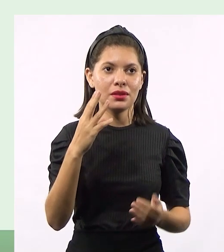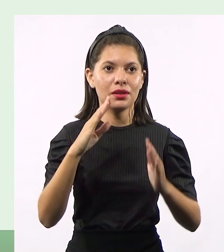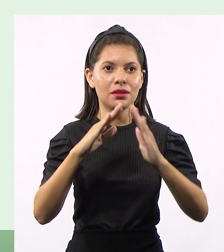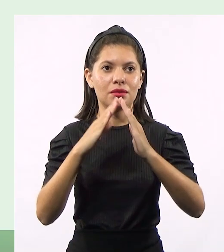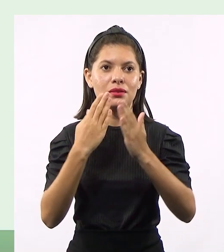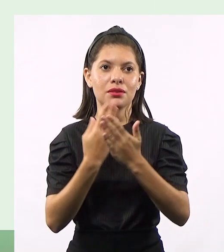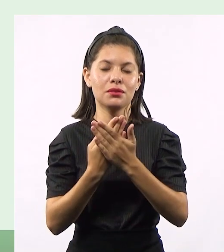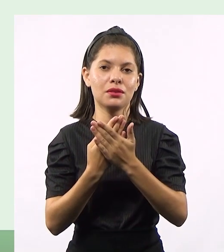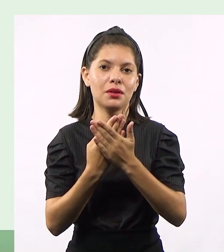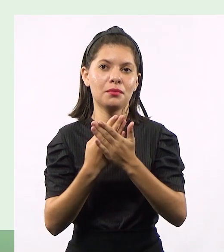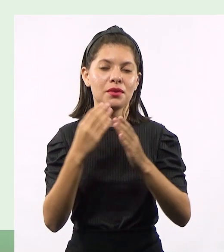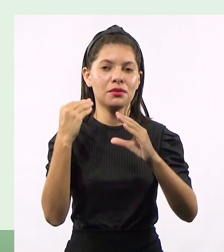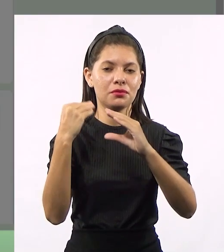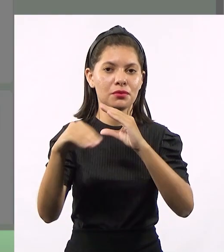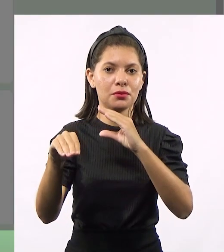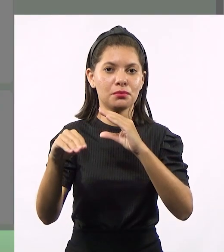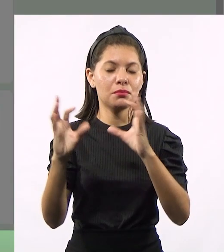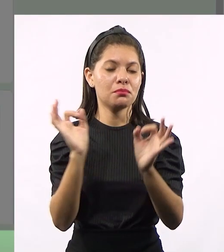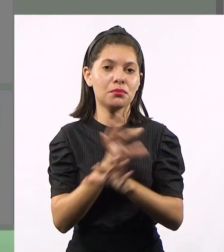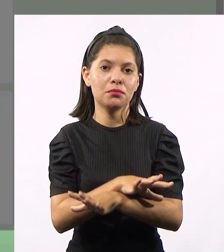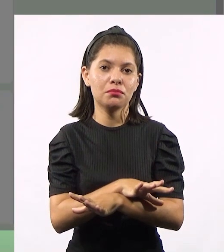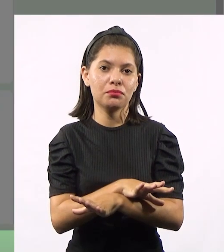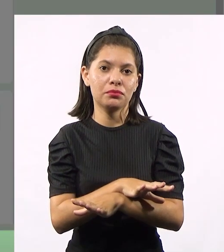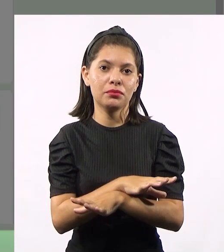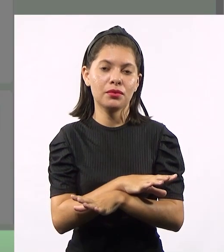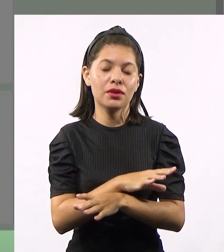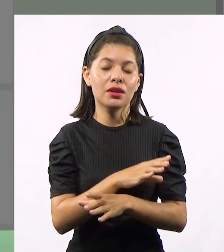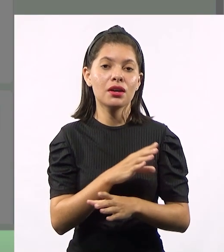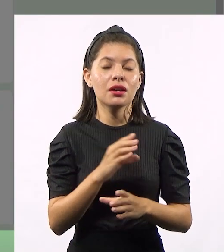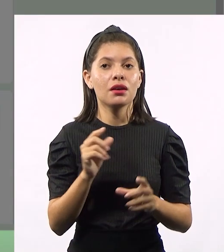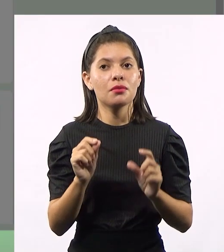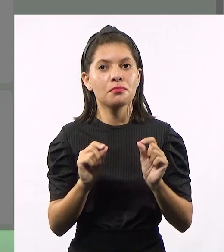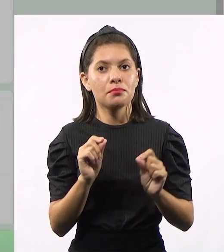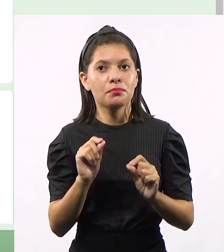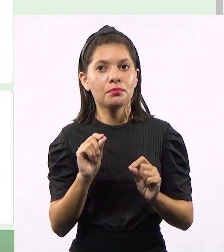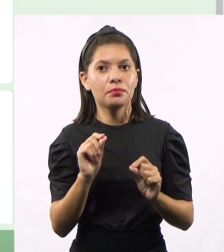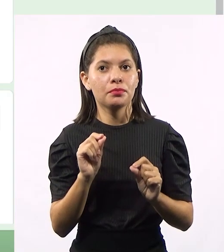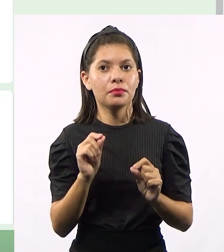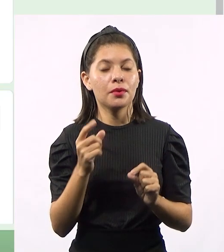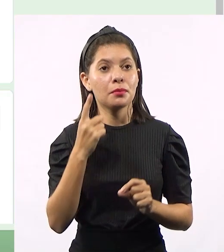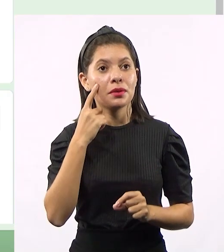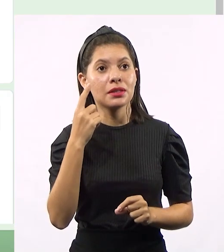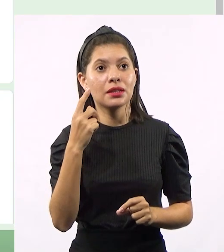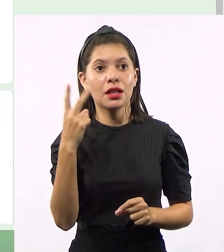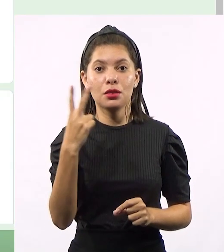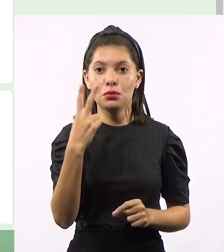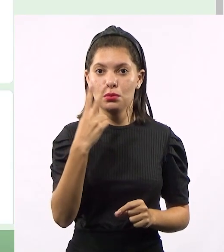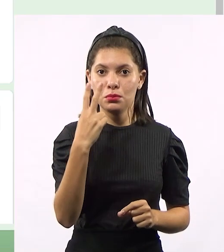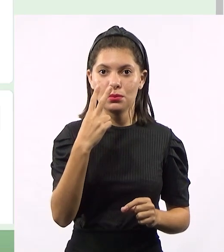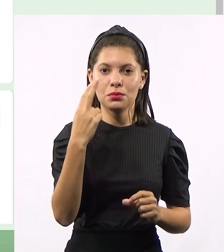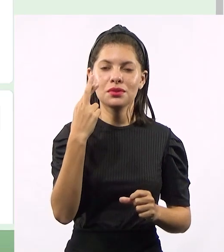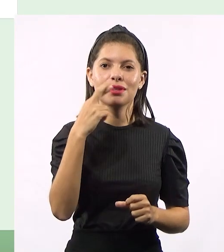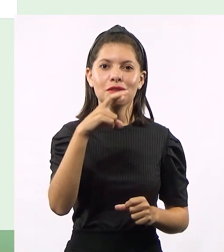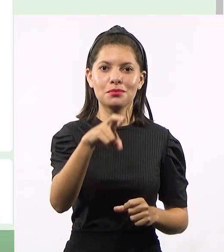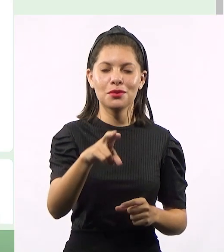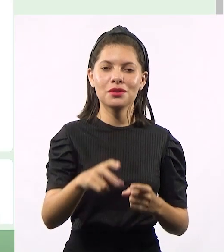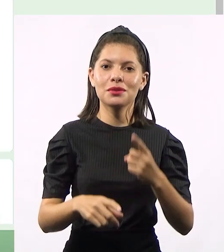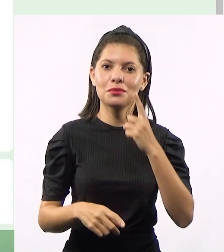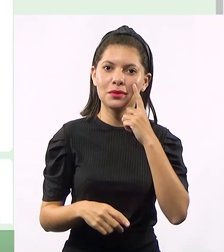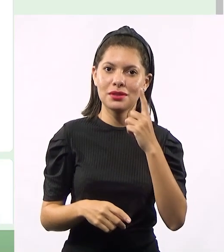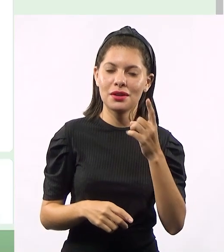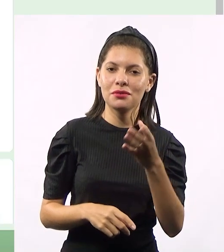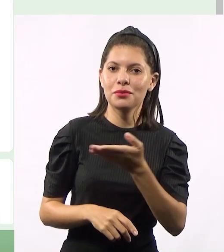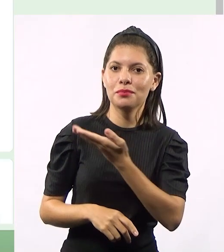Envio. Pronto. Se eu for lá no meu formulário, vai aparecer agora que teve 2 respostas. Então, observe